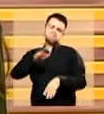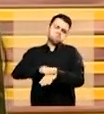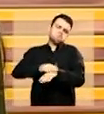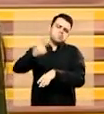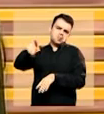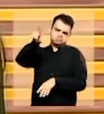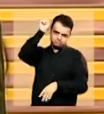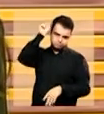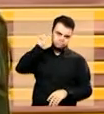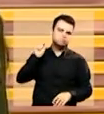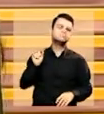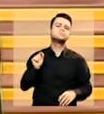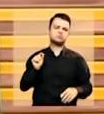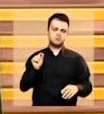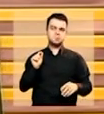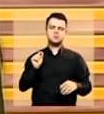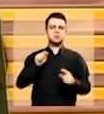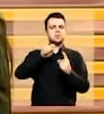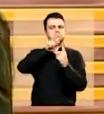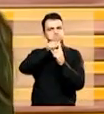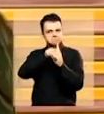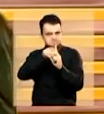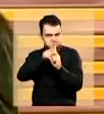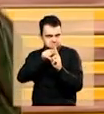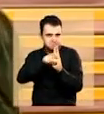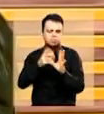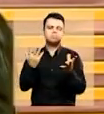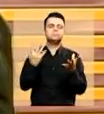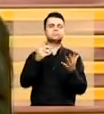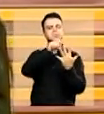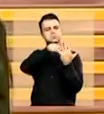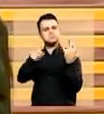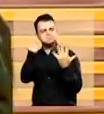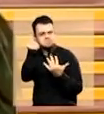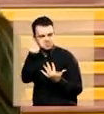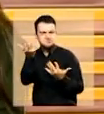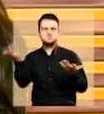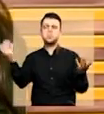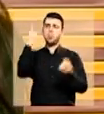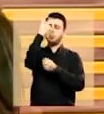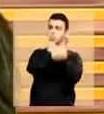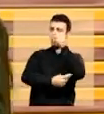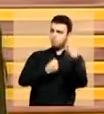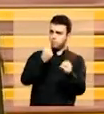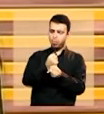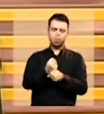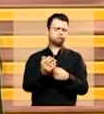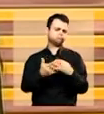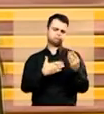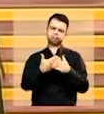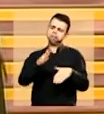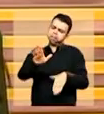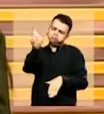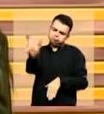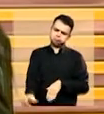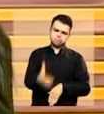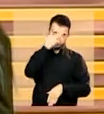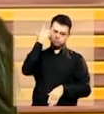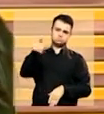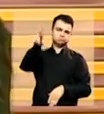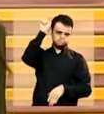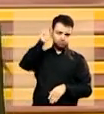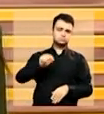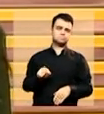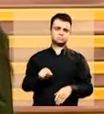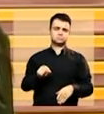um termo, 3 meses, ou o semestre, né? Ou o ano letivo, também é uma escolha dele. Se ele vai ficar